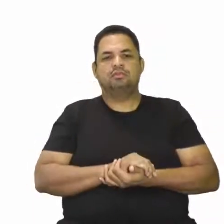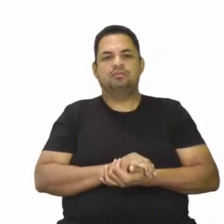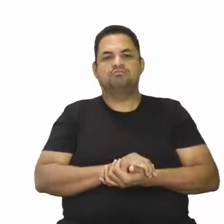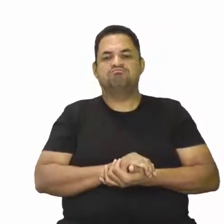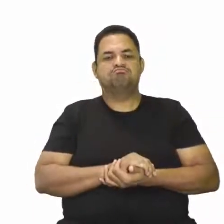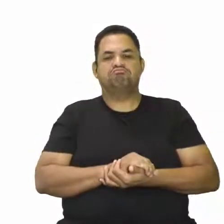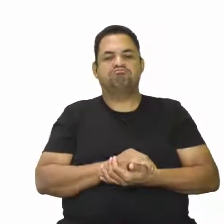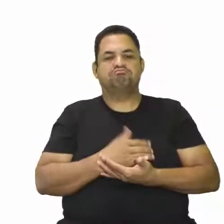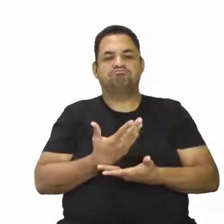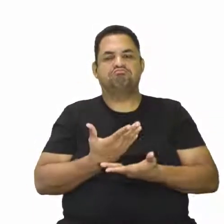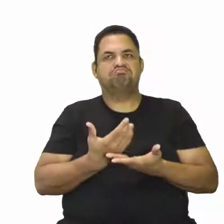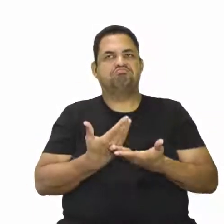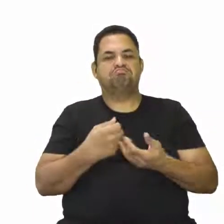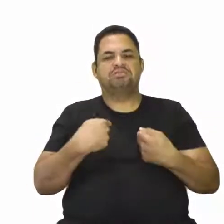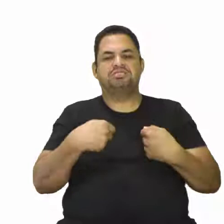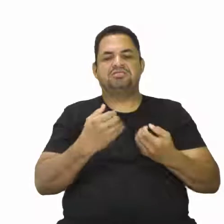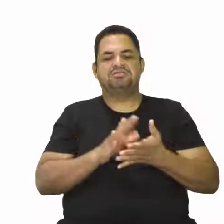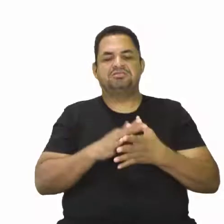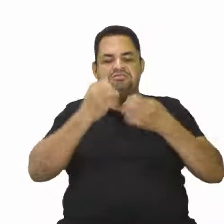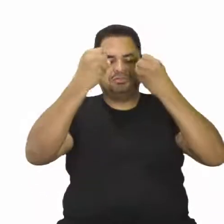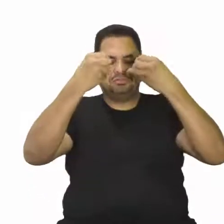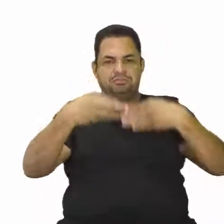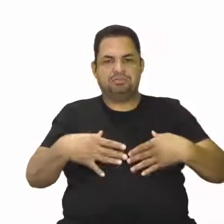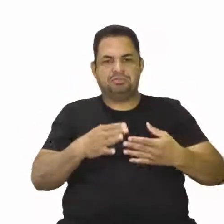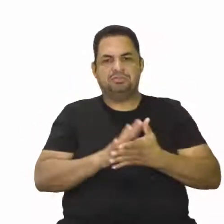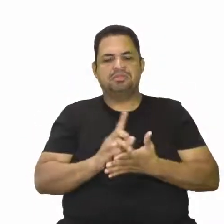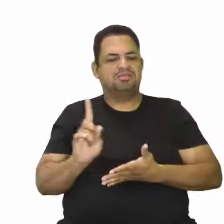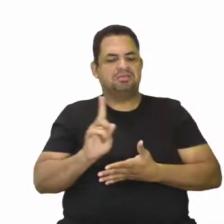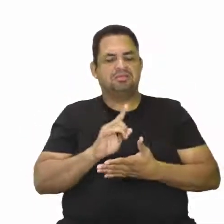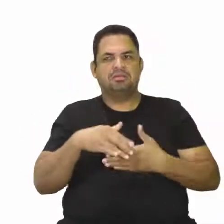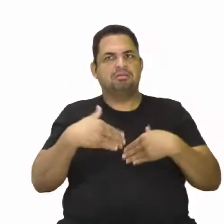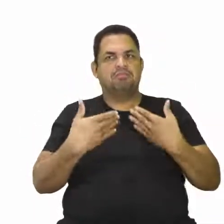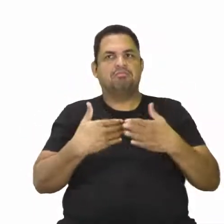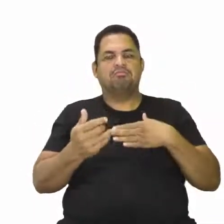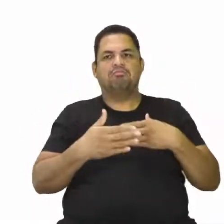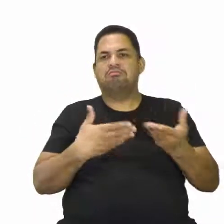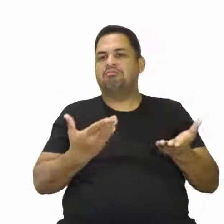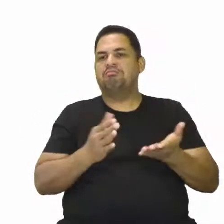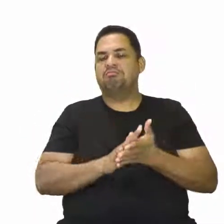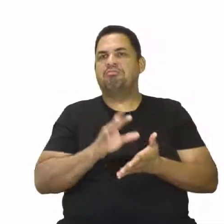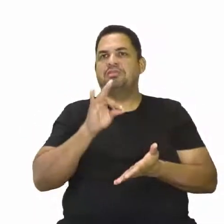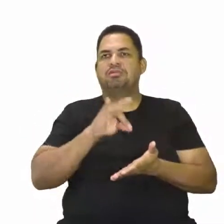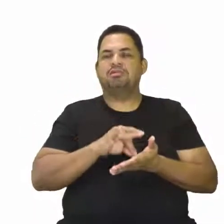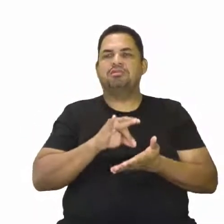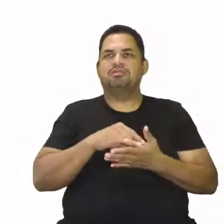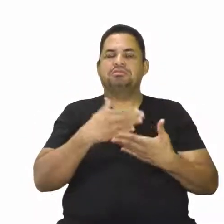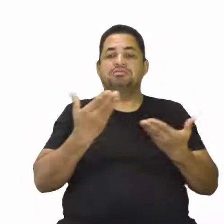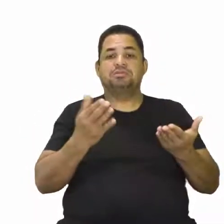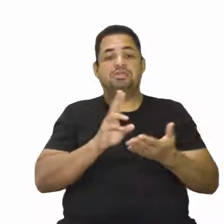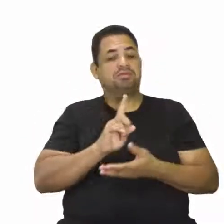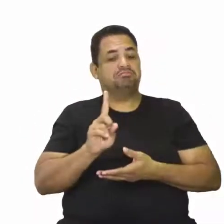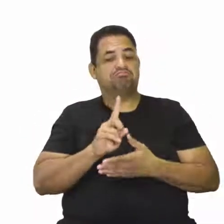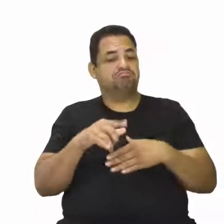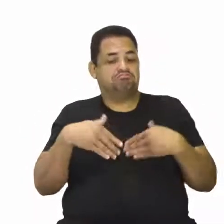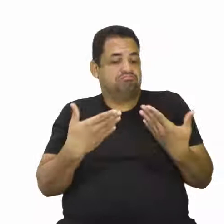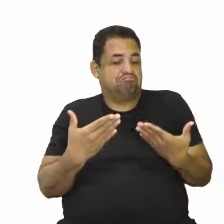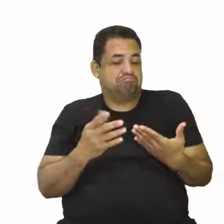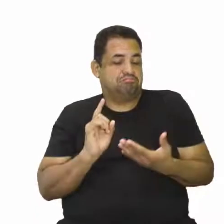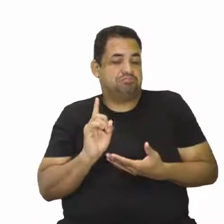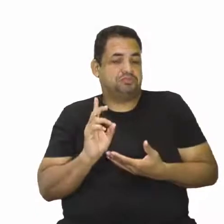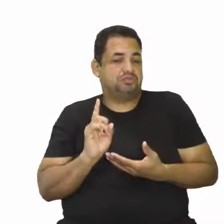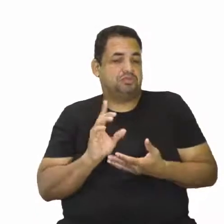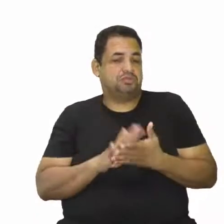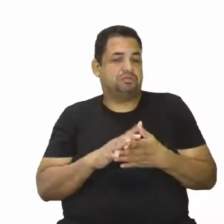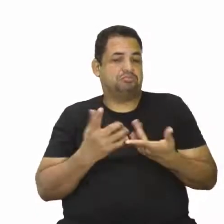que explicar, não é? Porque o que ele faz? Negar algo. O de afirmação afirma e o de negação